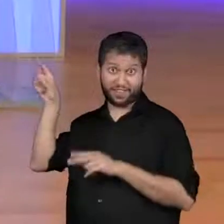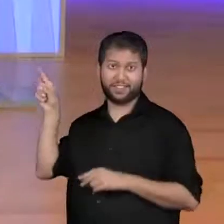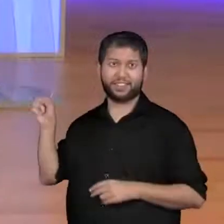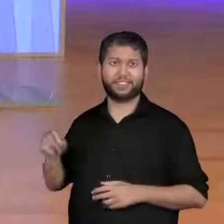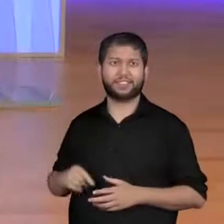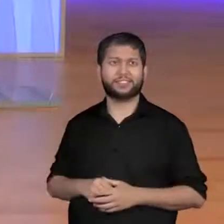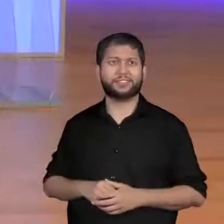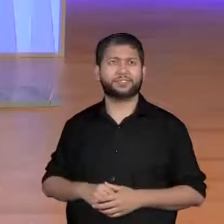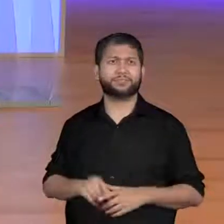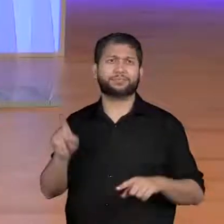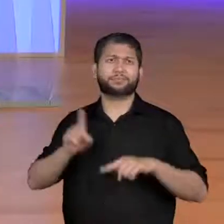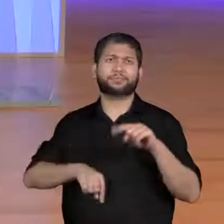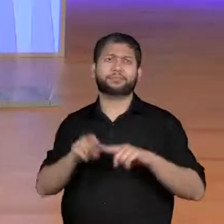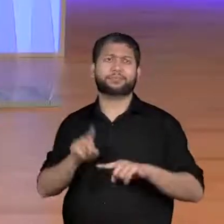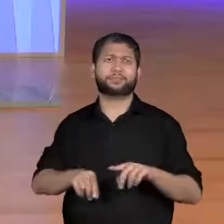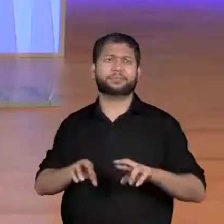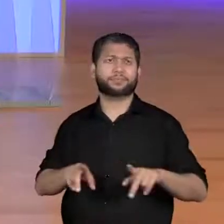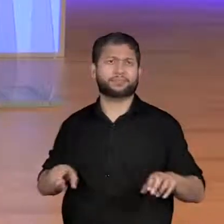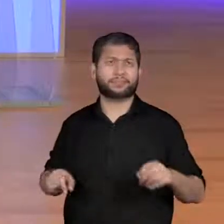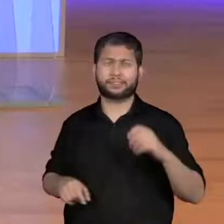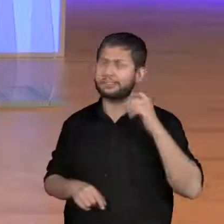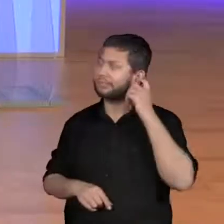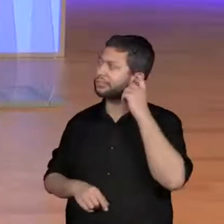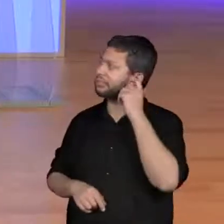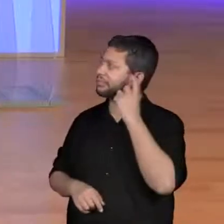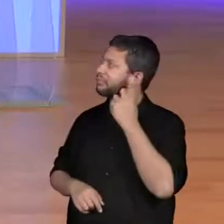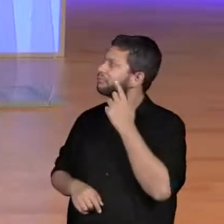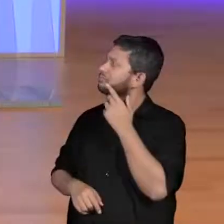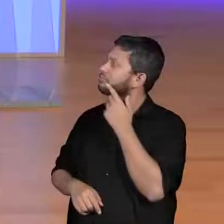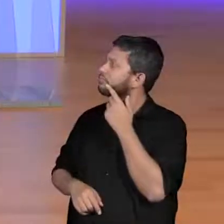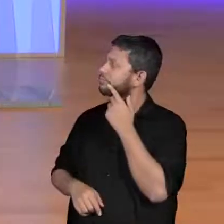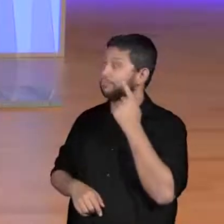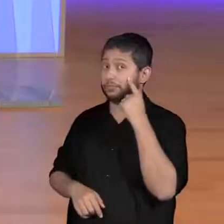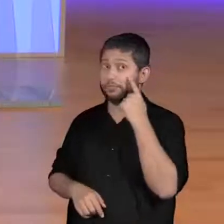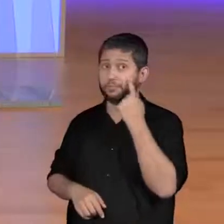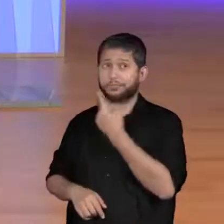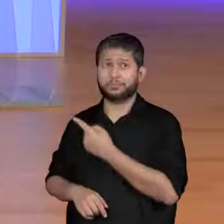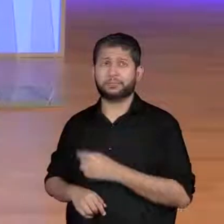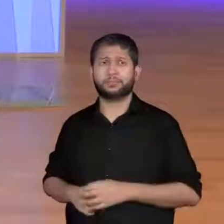está com o olho vendado mesmo. Uhum. E nós vamos pegar aqui